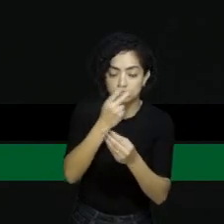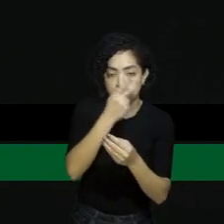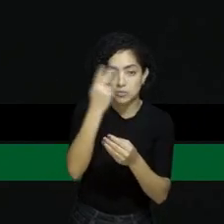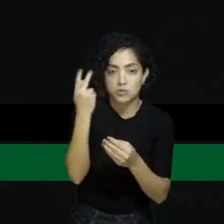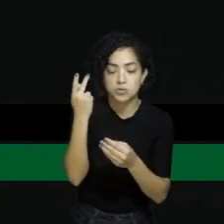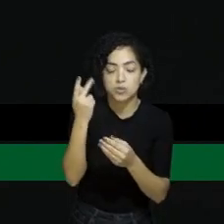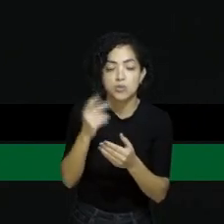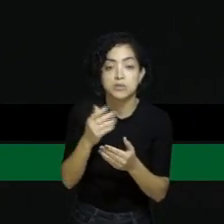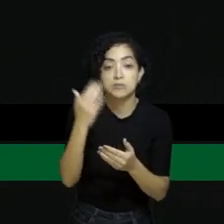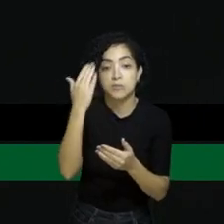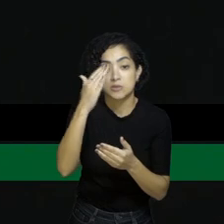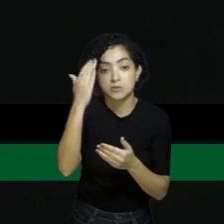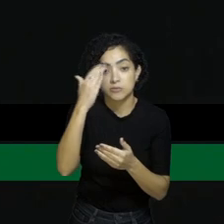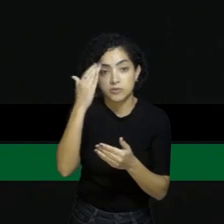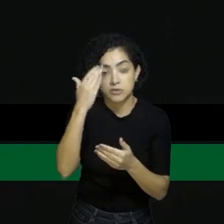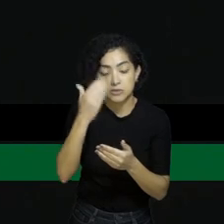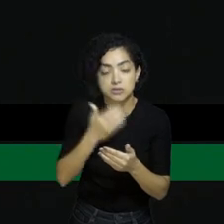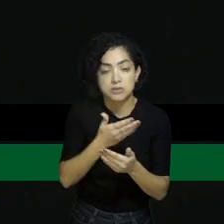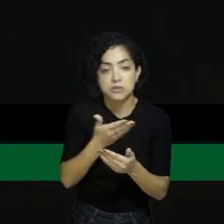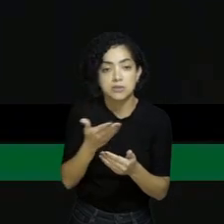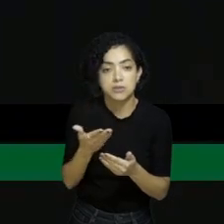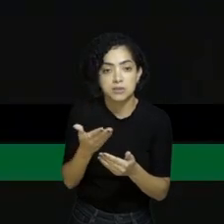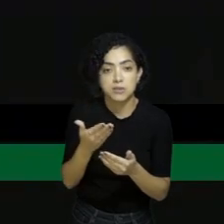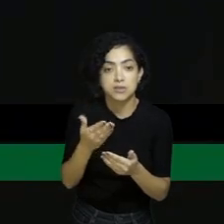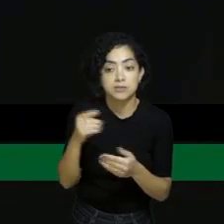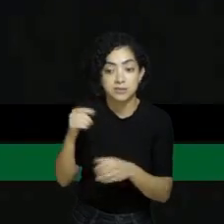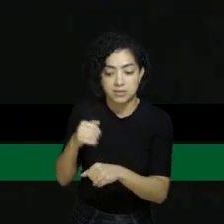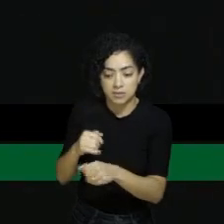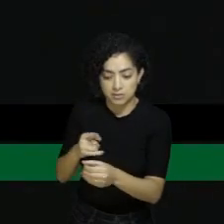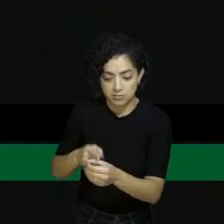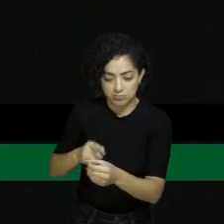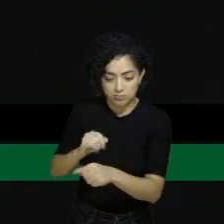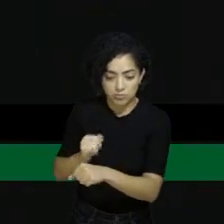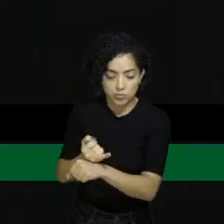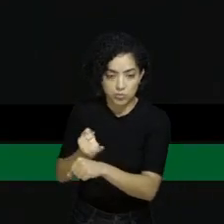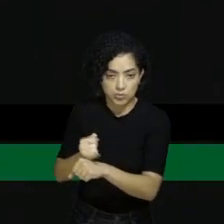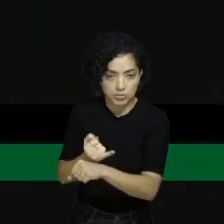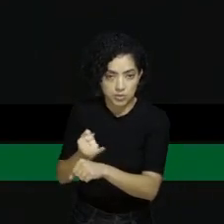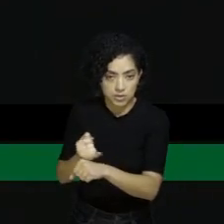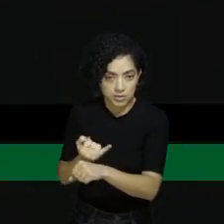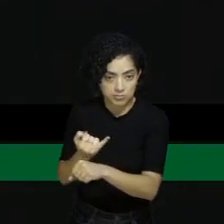Para que eles entendessem, Matheus Cadorim, que Joinville faz limite com Chapecó.